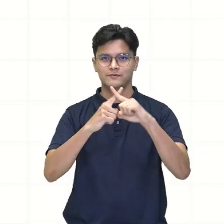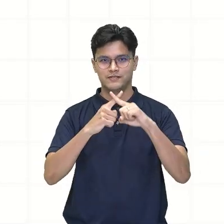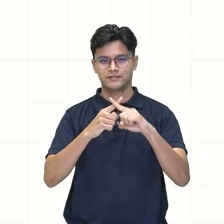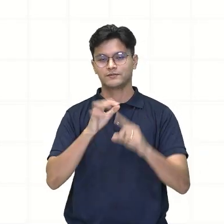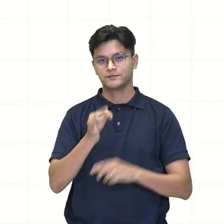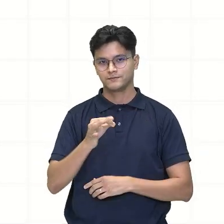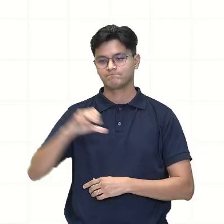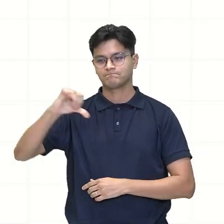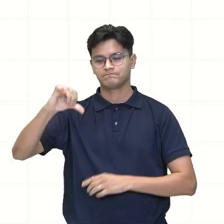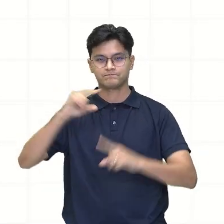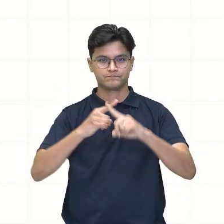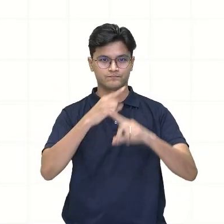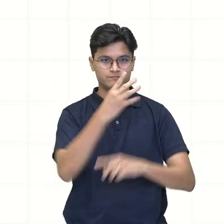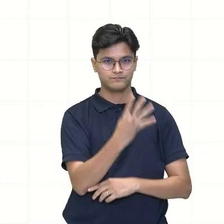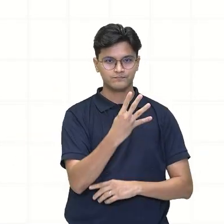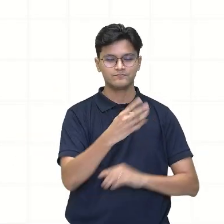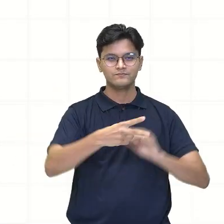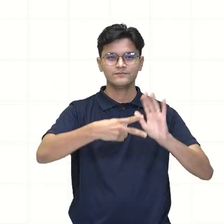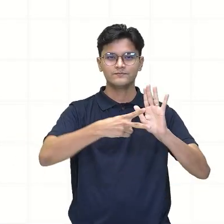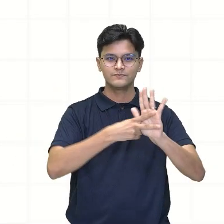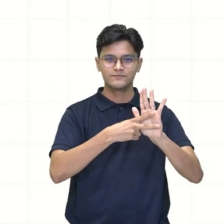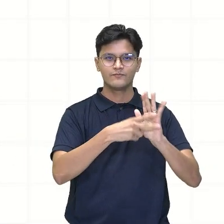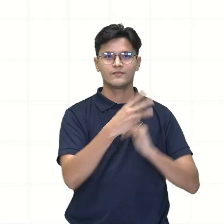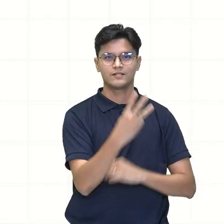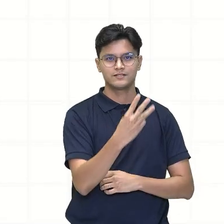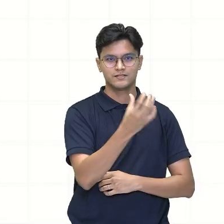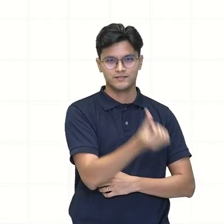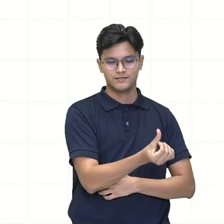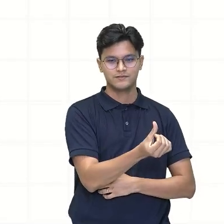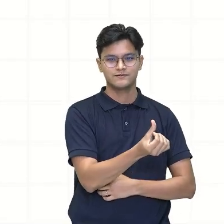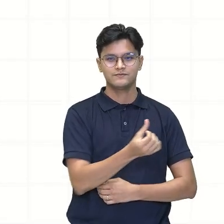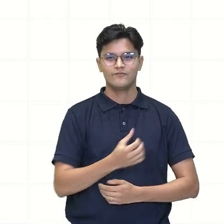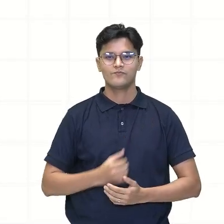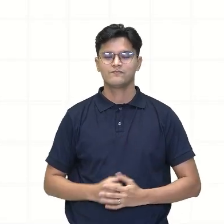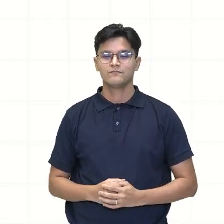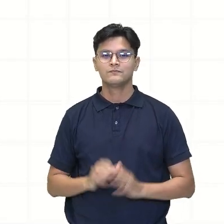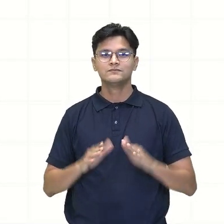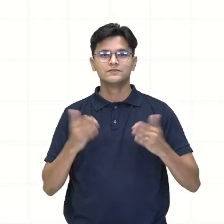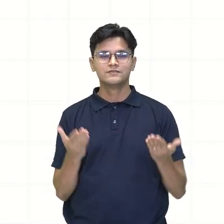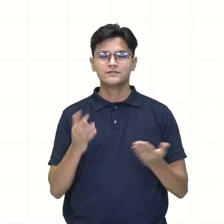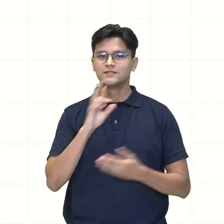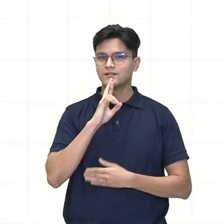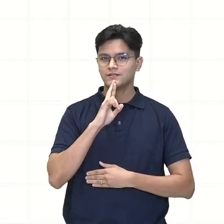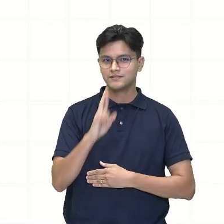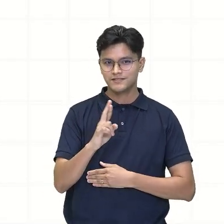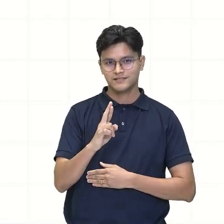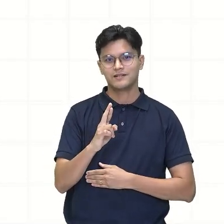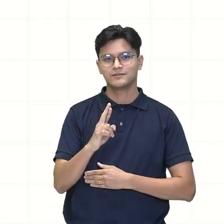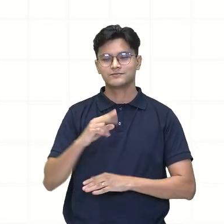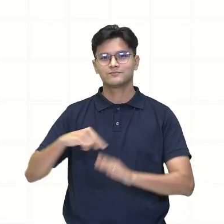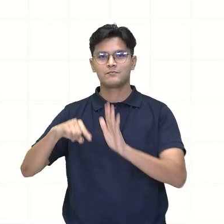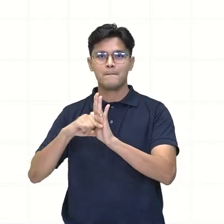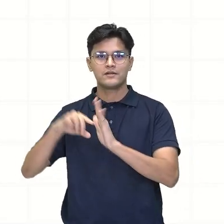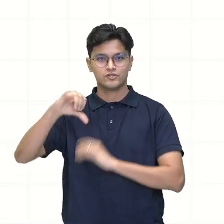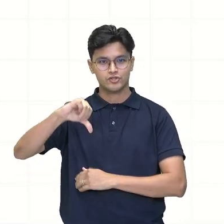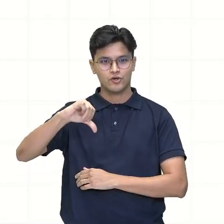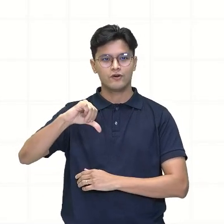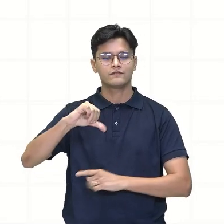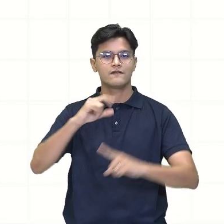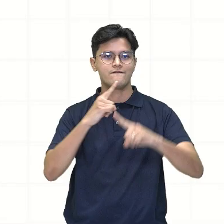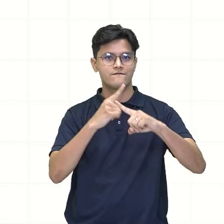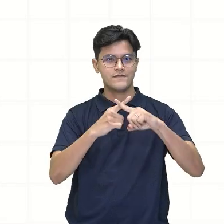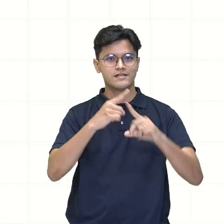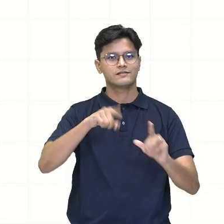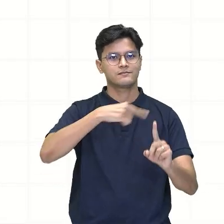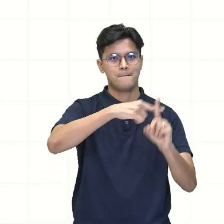9 vezes 4 é igual a 36. Então, o resultado de menos 9 vezes mais 4